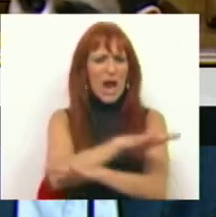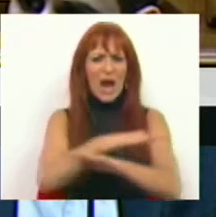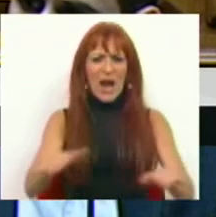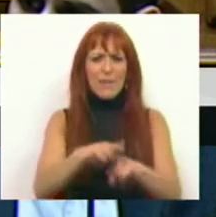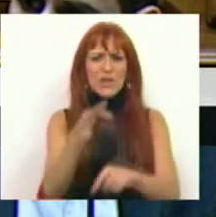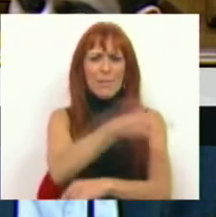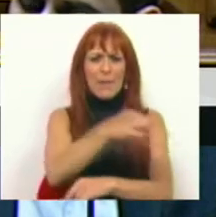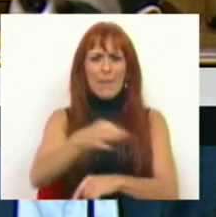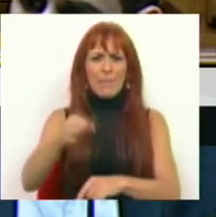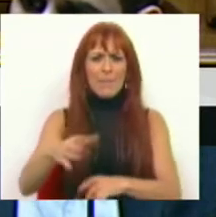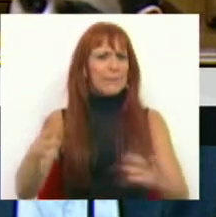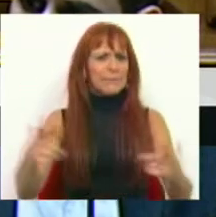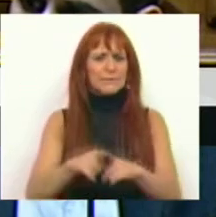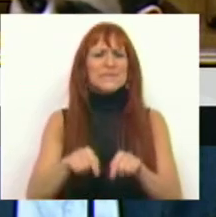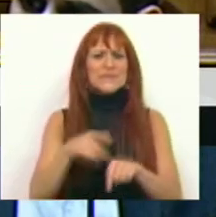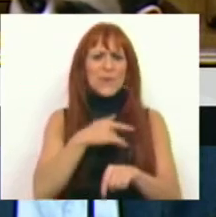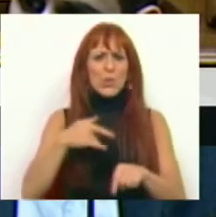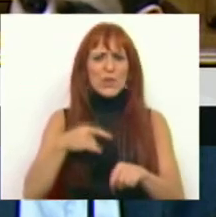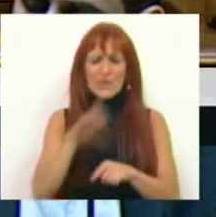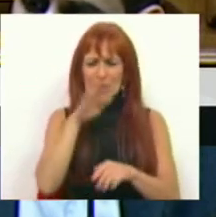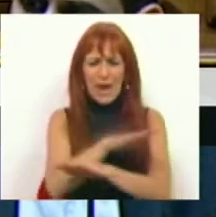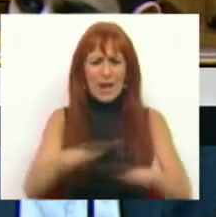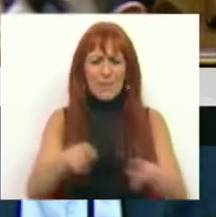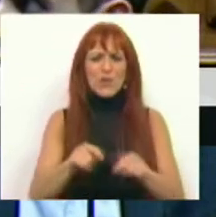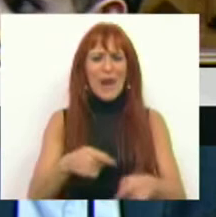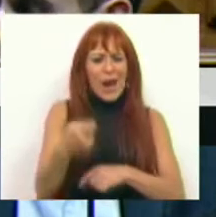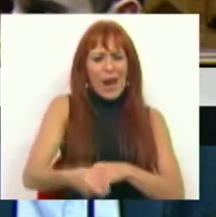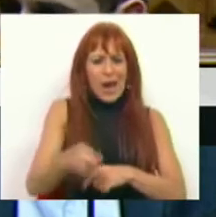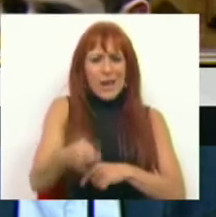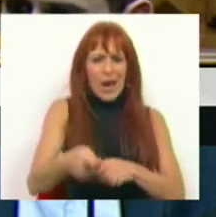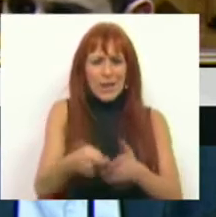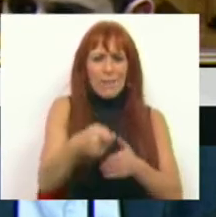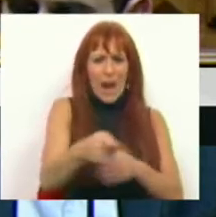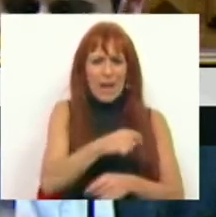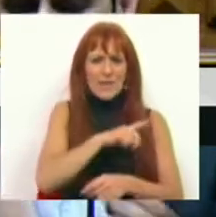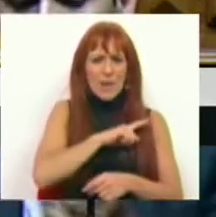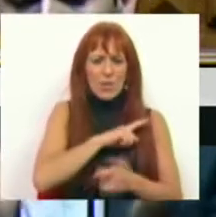acabará com as parcerias público-privadas na saúde, se acabará com essa renda aos privados na